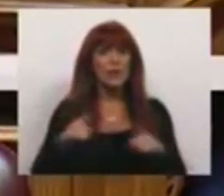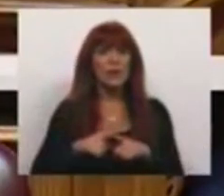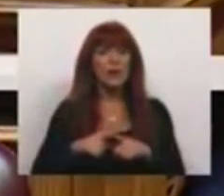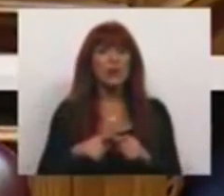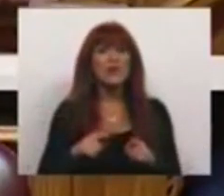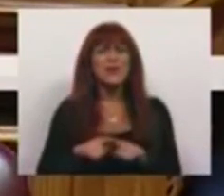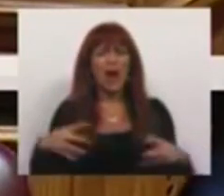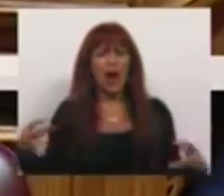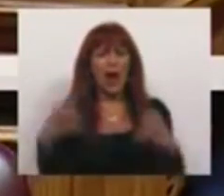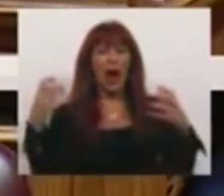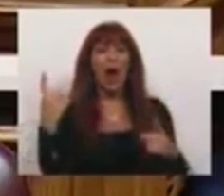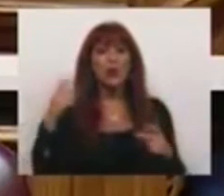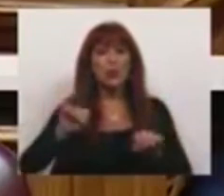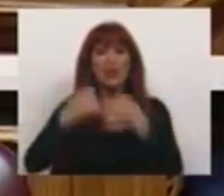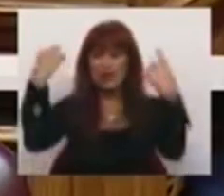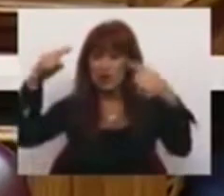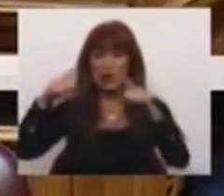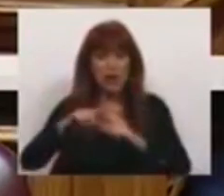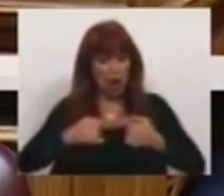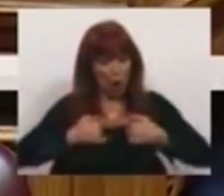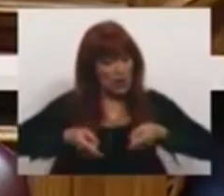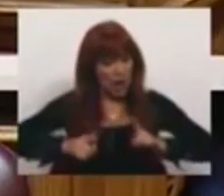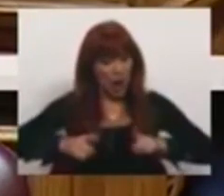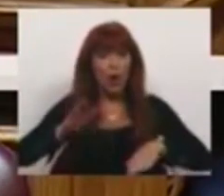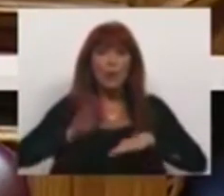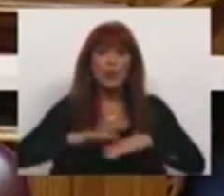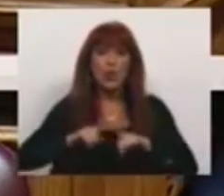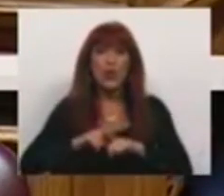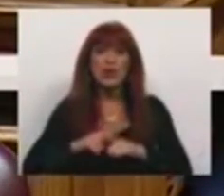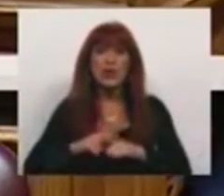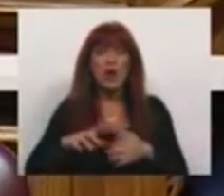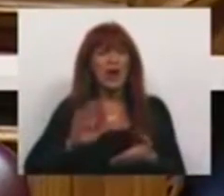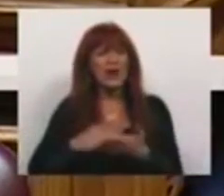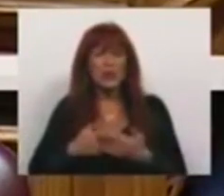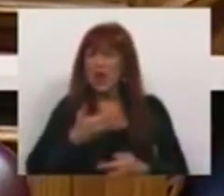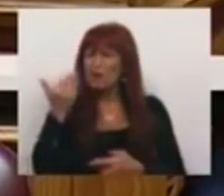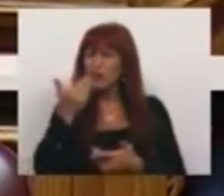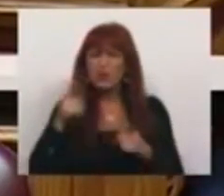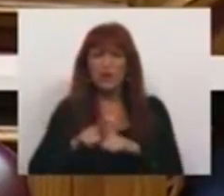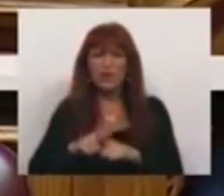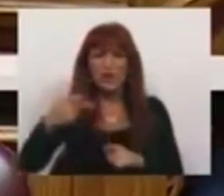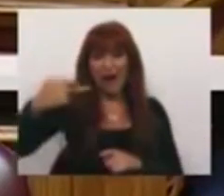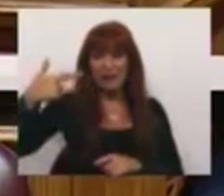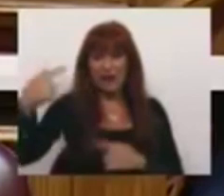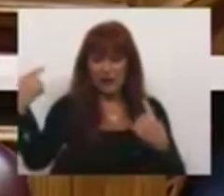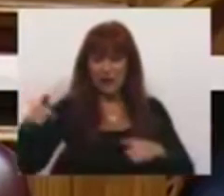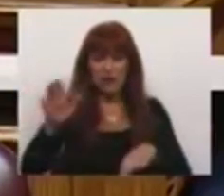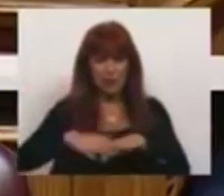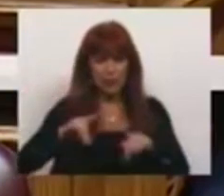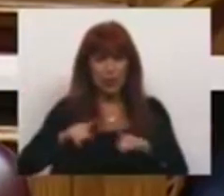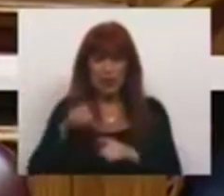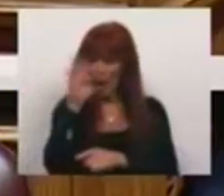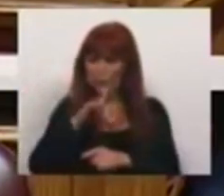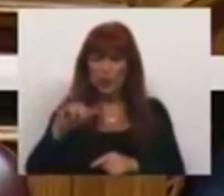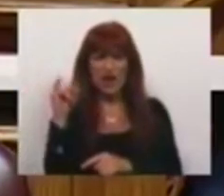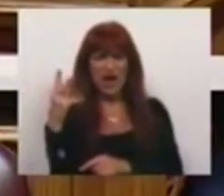a litígios que alguns partidos possam ter, não é o nosso caso, relativamente a interpretações abusivas da autoridade tributária relativamente à aplicação